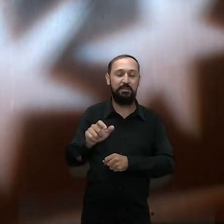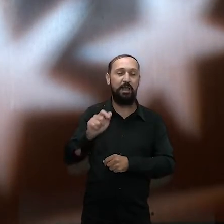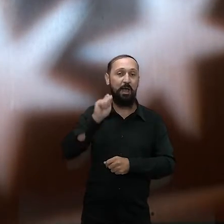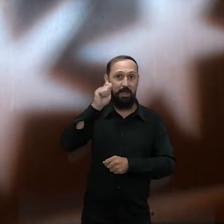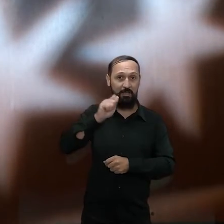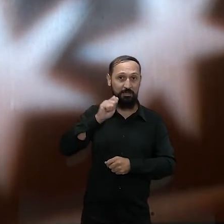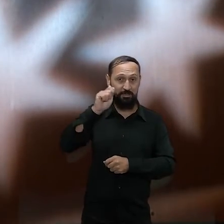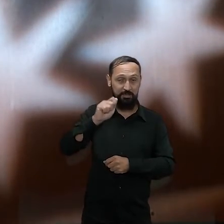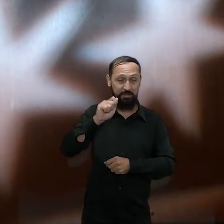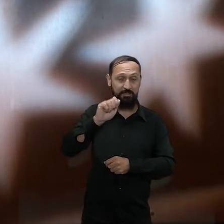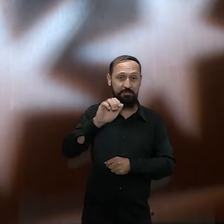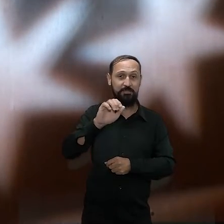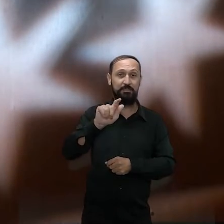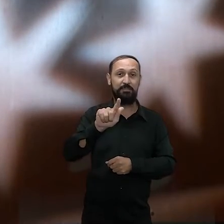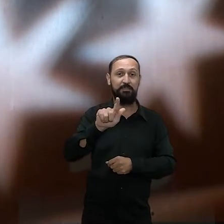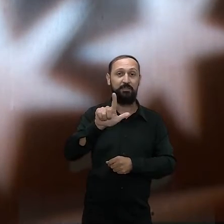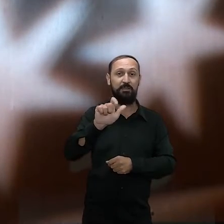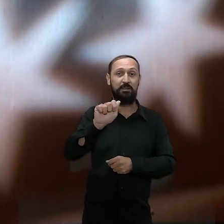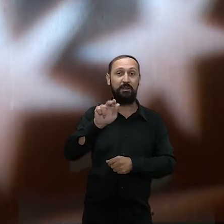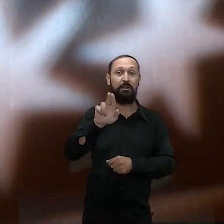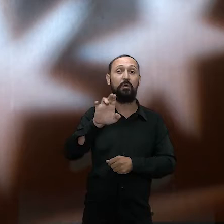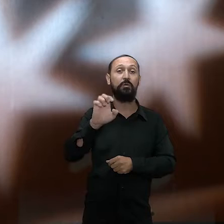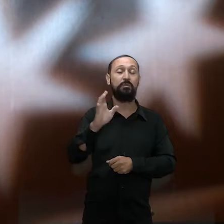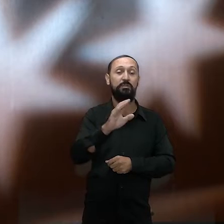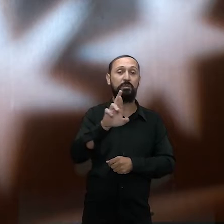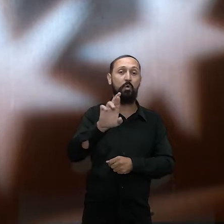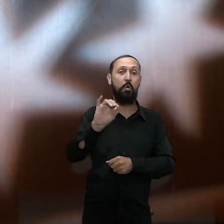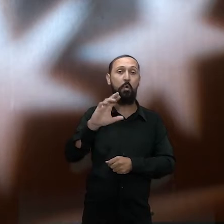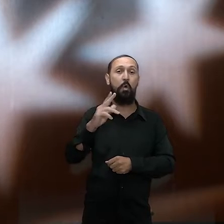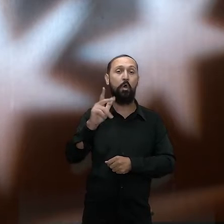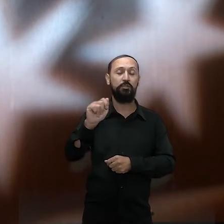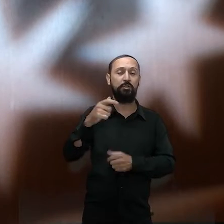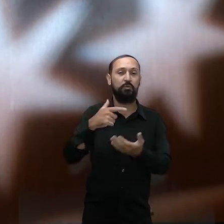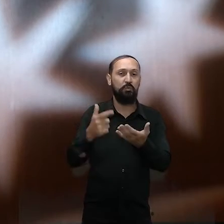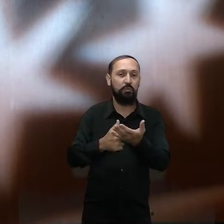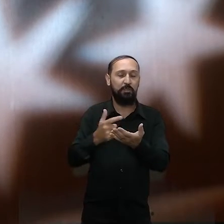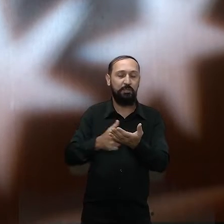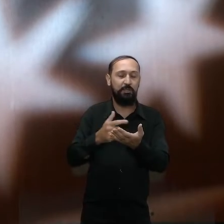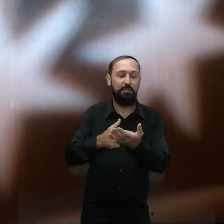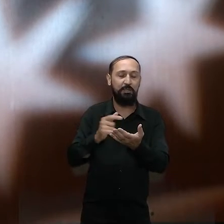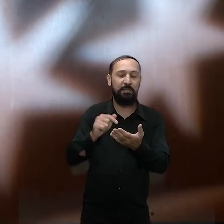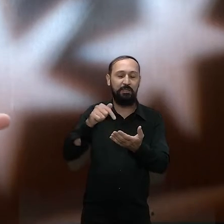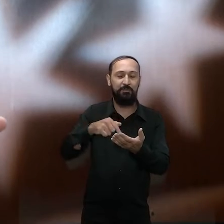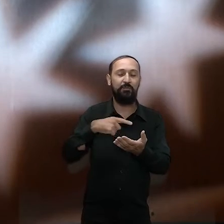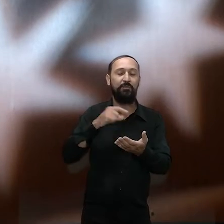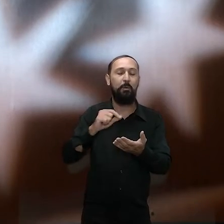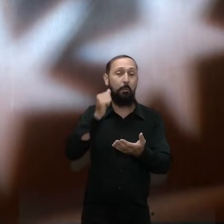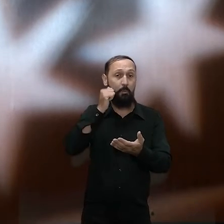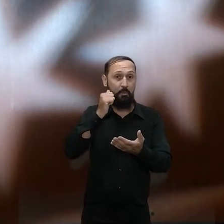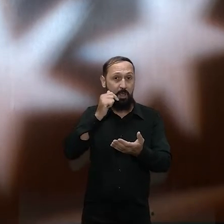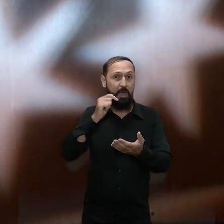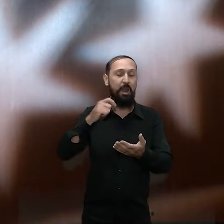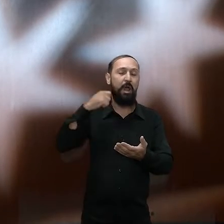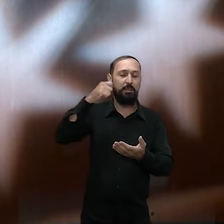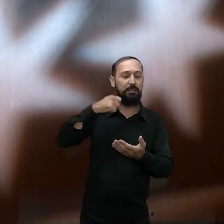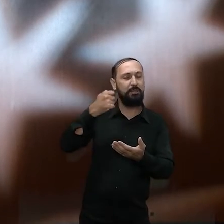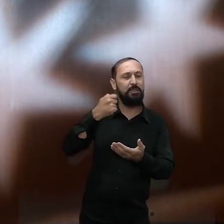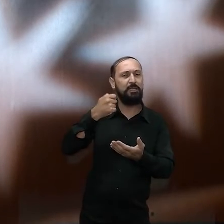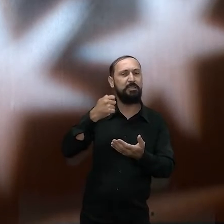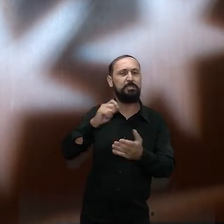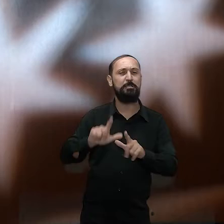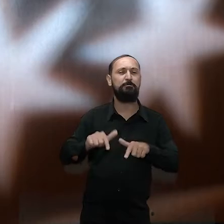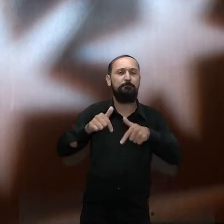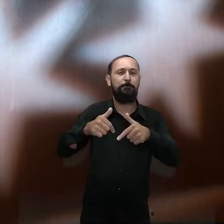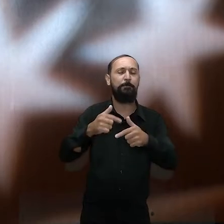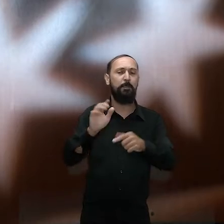atriz campograndense Glauci Rocha, através do livro Glauci Rocha, Atriz, Mulher, Guerreira, escrito em